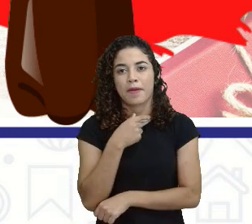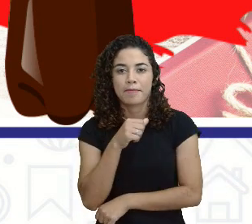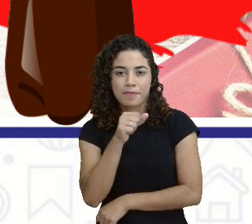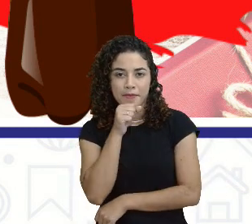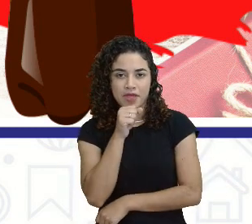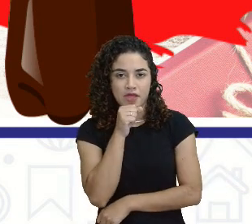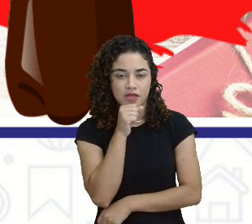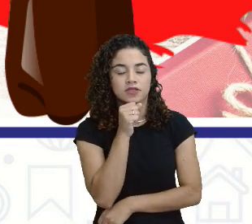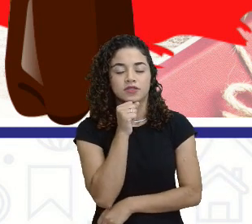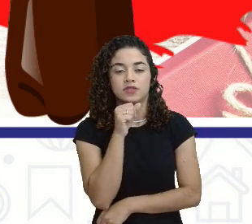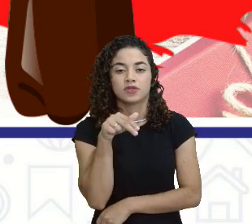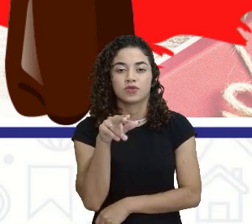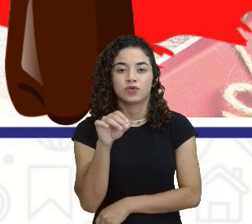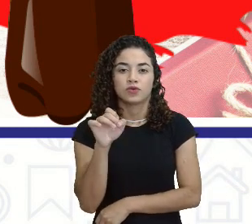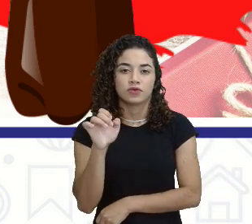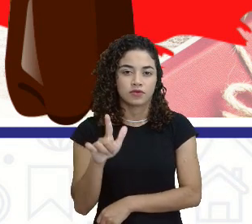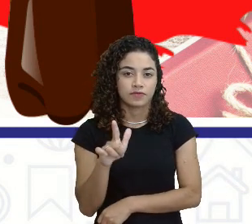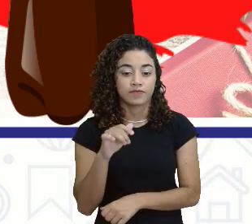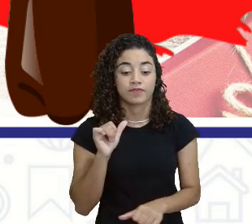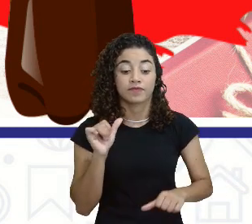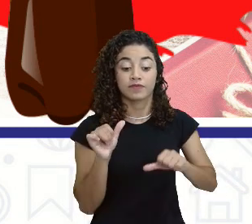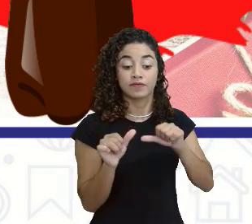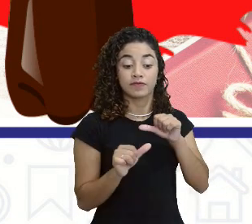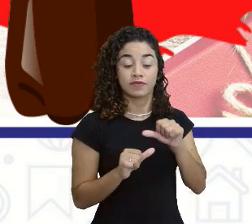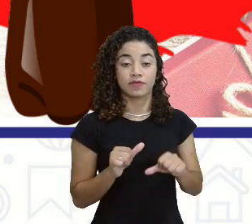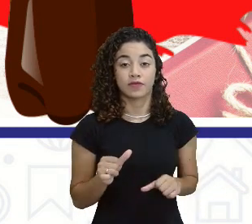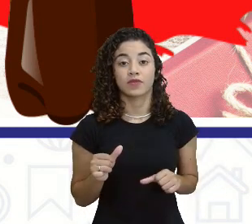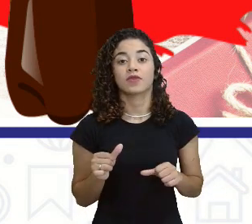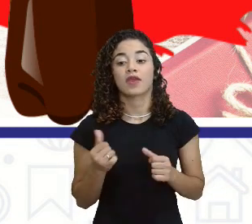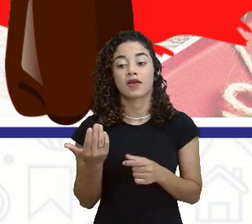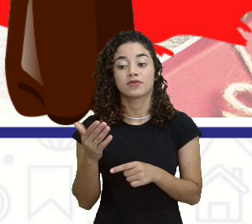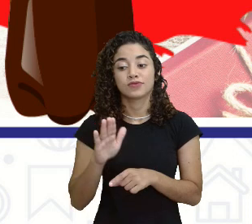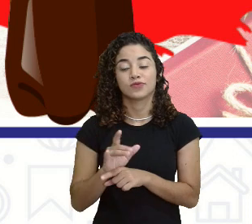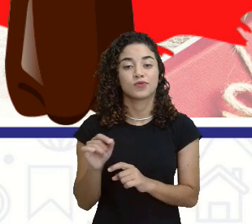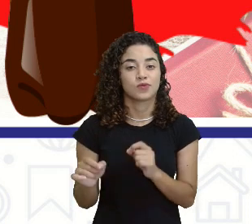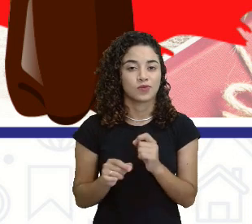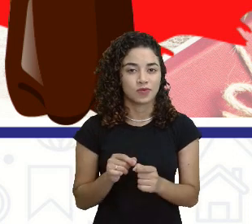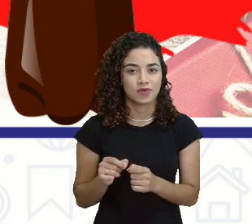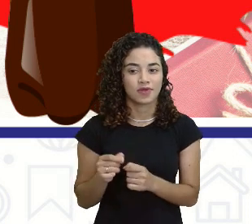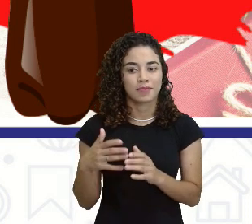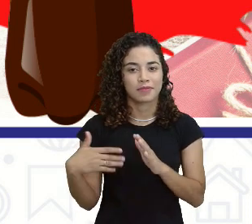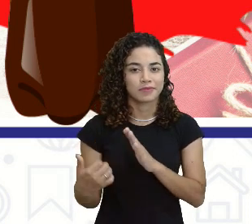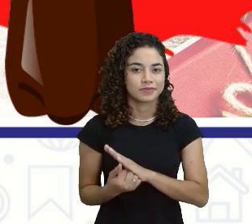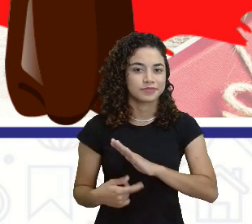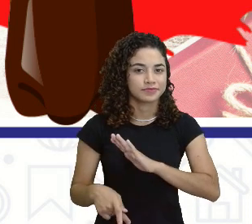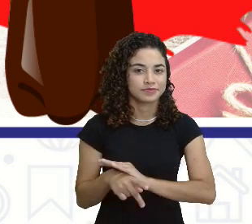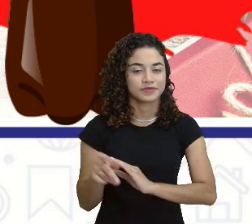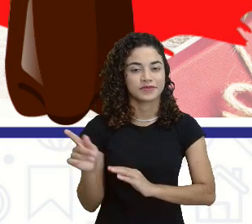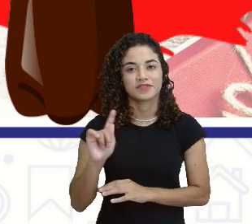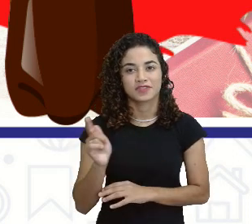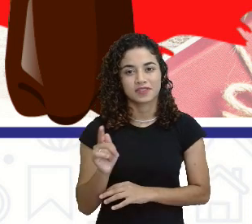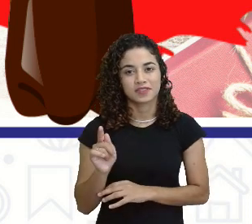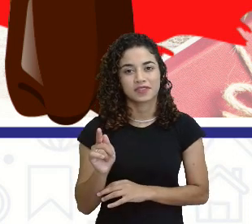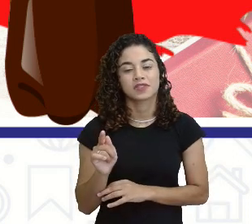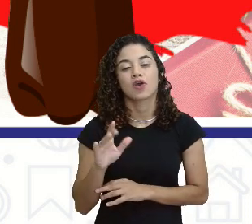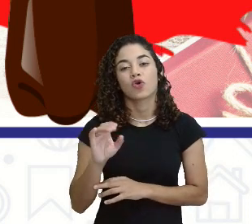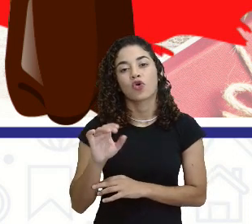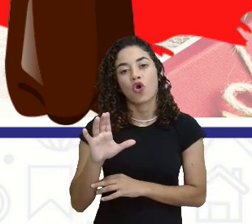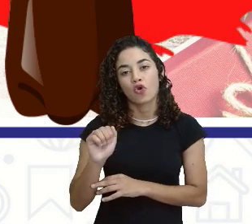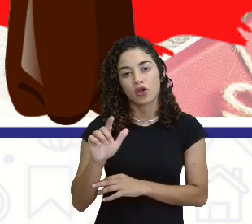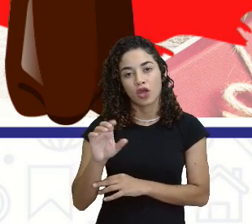Ela foi moldada aí com a ajuda da empresa de refrigerantes, a Coca-Cola, que passou a exibir